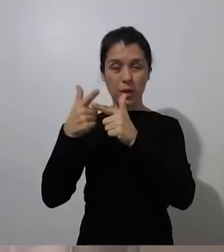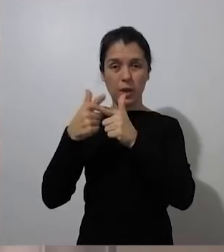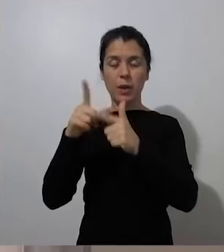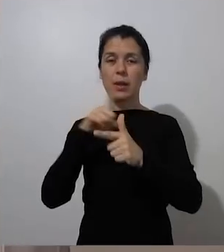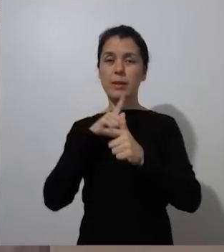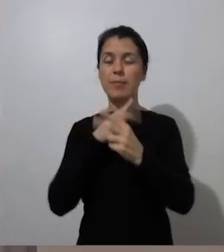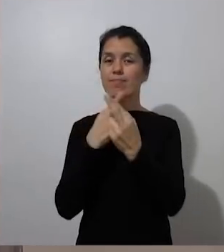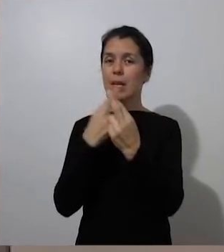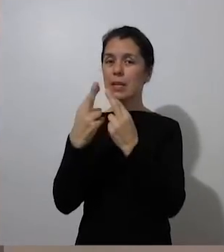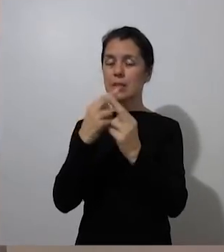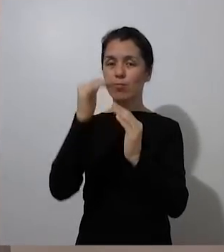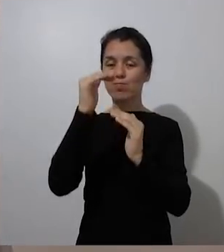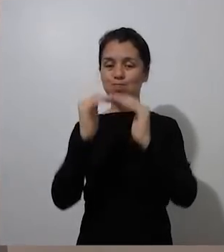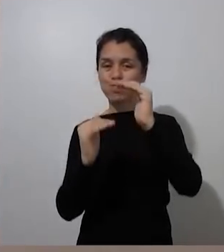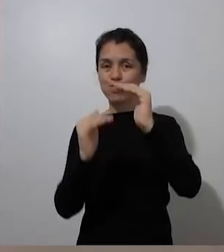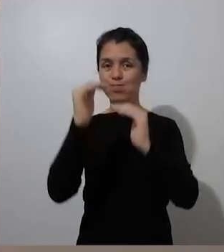nesse